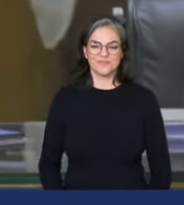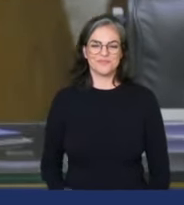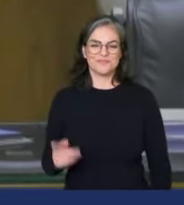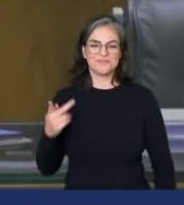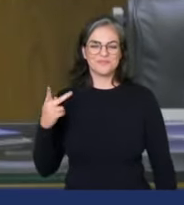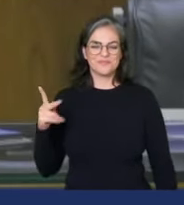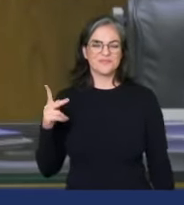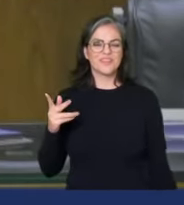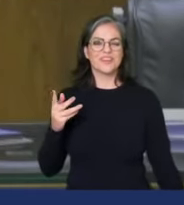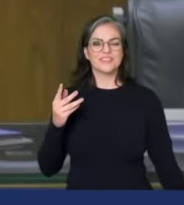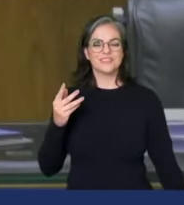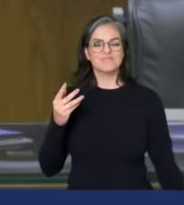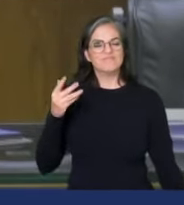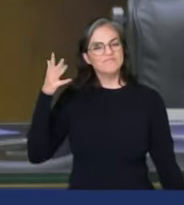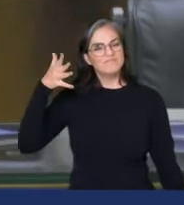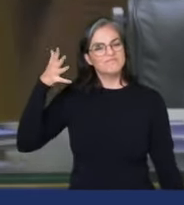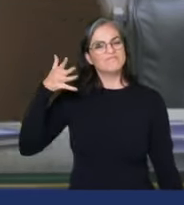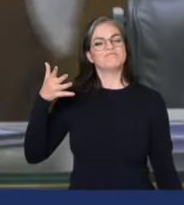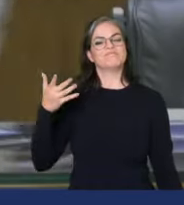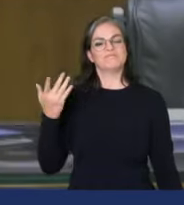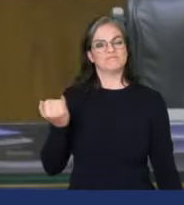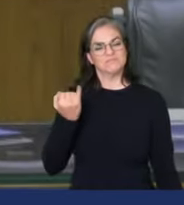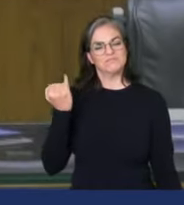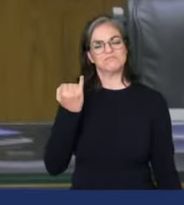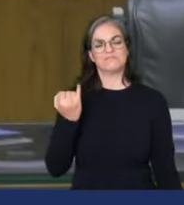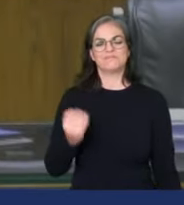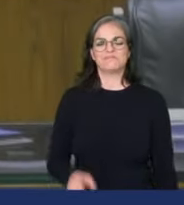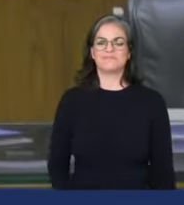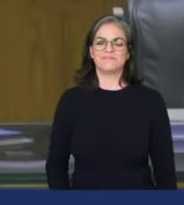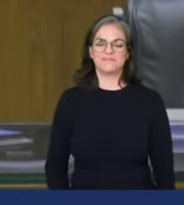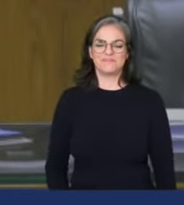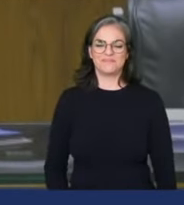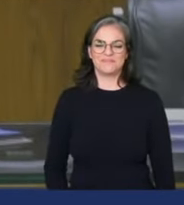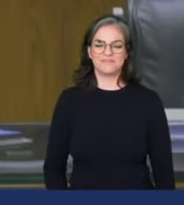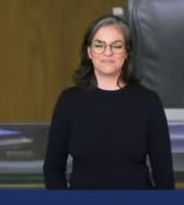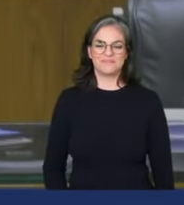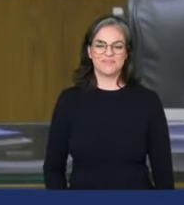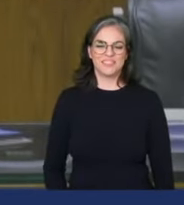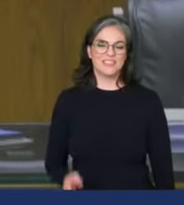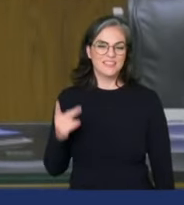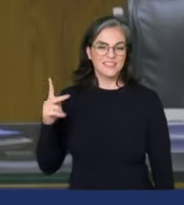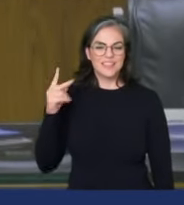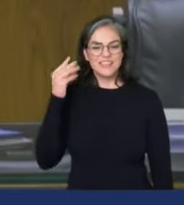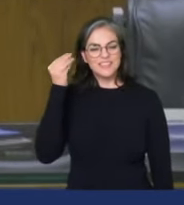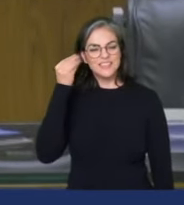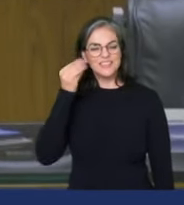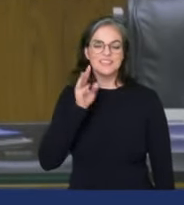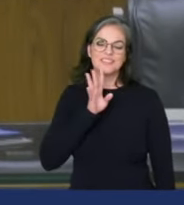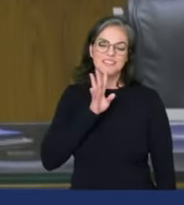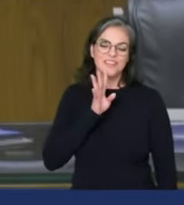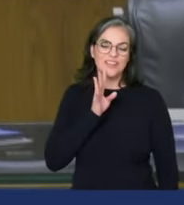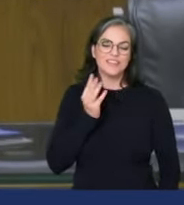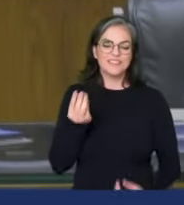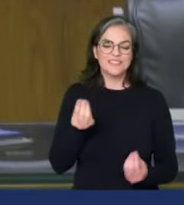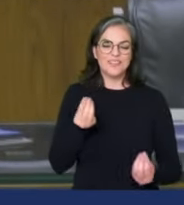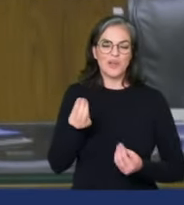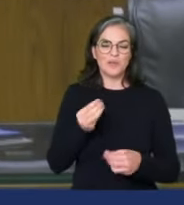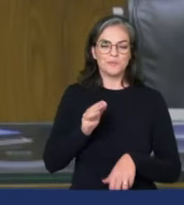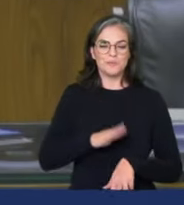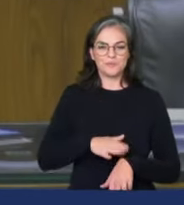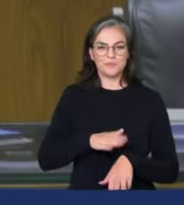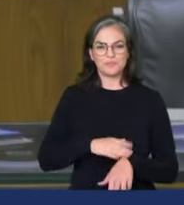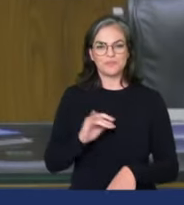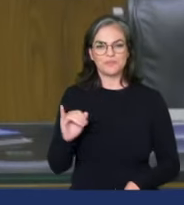as suas relações com o tema e também o seu conhecimento sobre esse importante momento que nós estamos vivendo aqui no